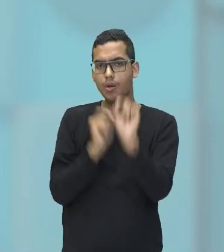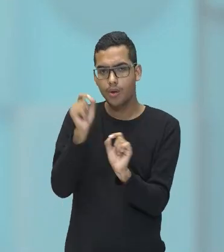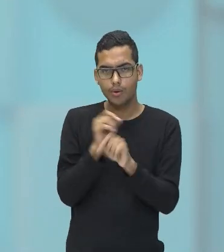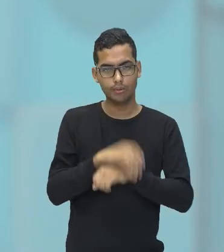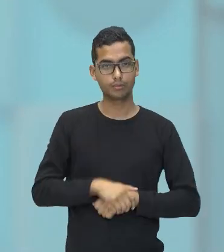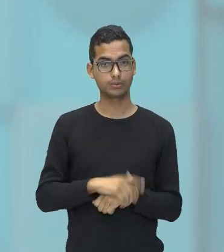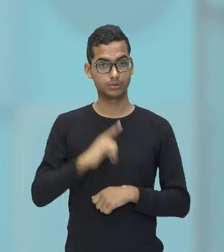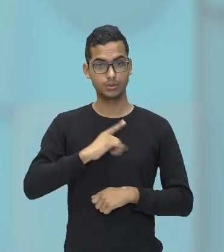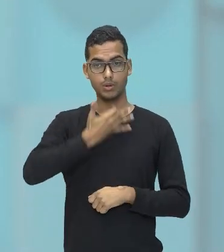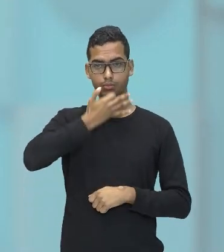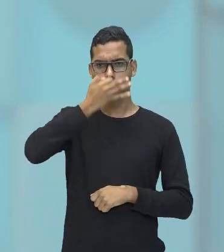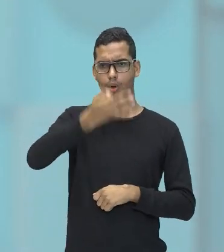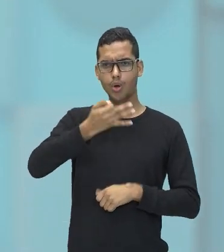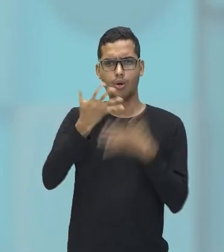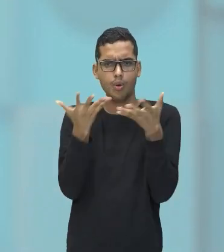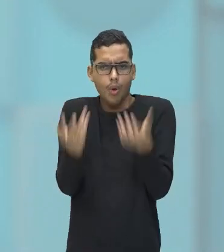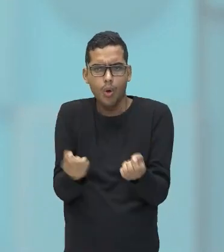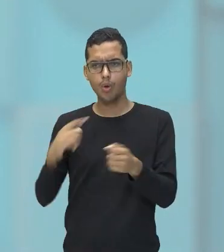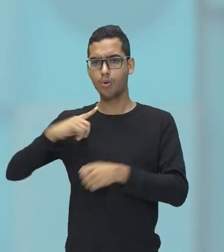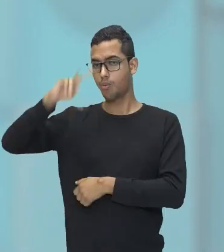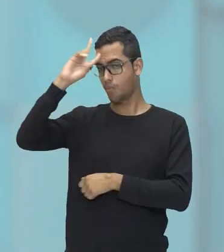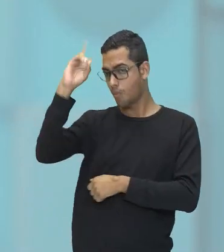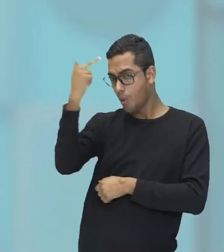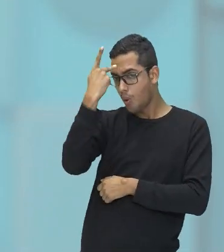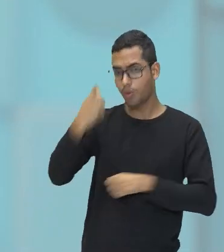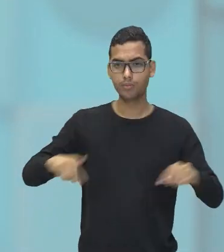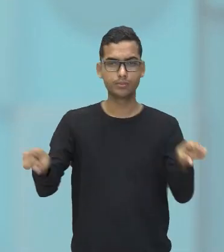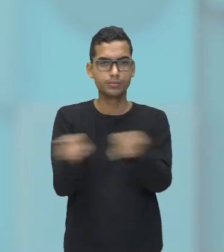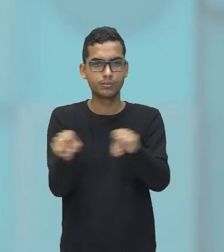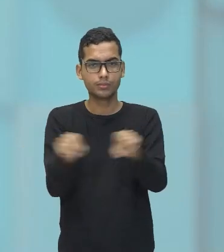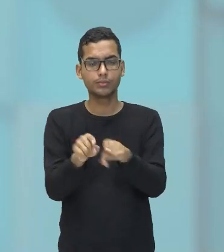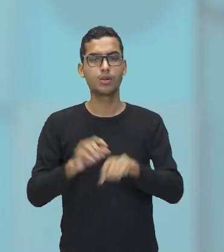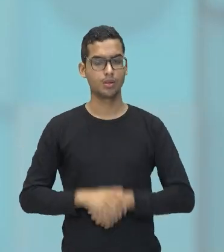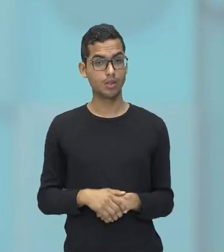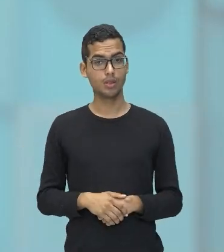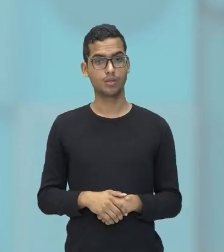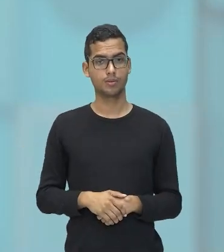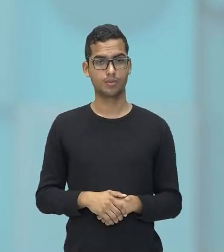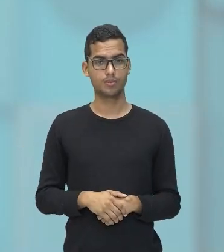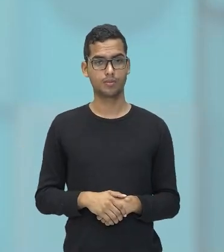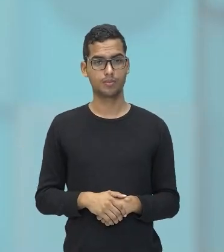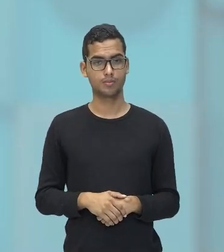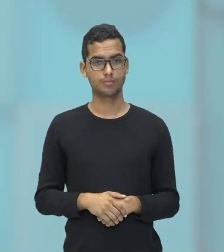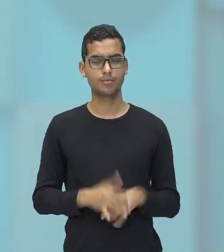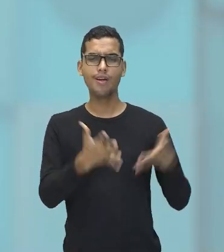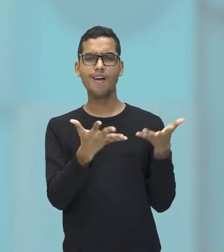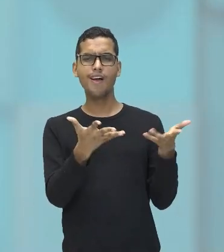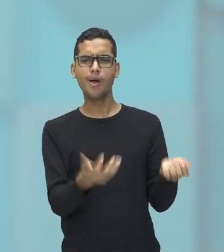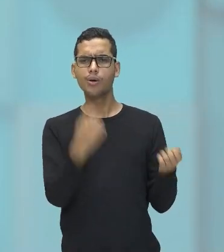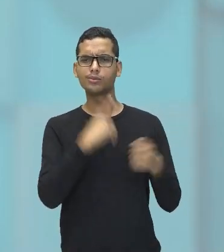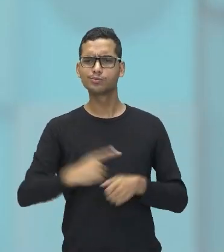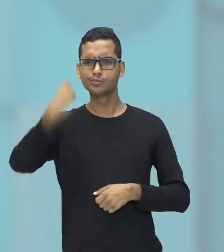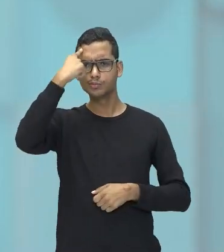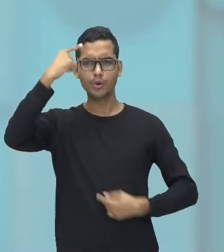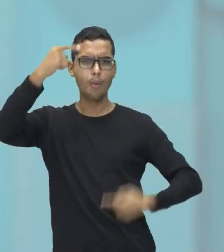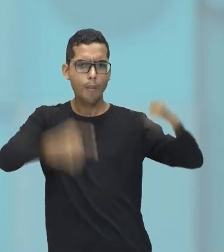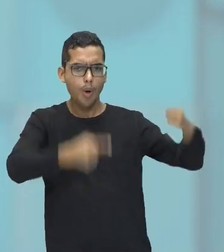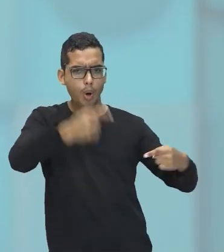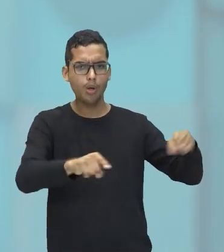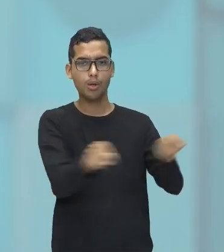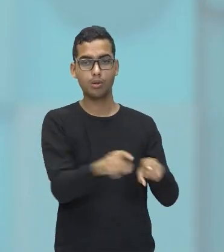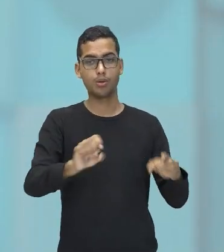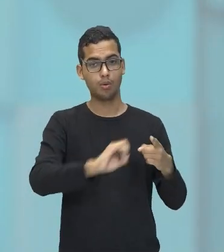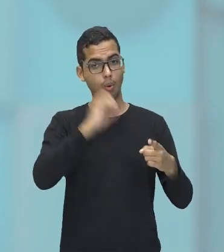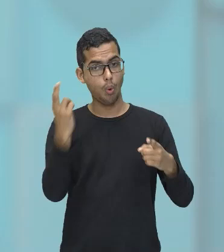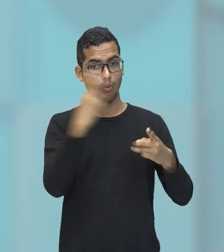uma opinião, mude de ideia, acabe aí, vamos dizer assim, aderindo a um pensamento político ou